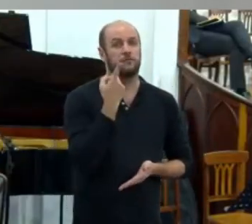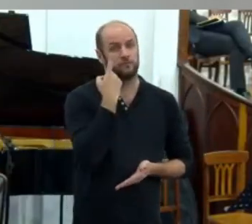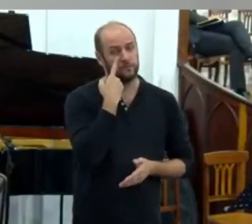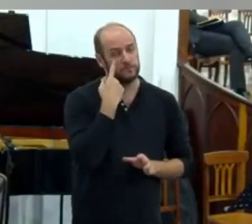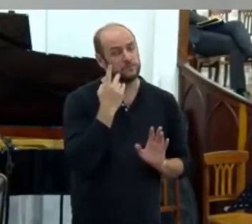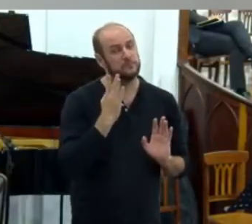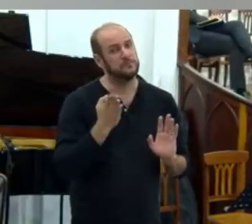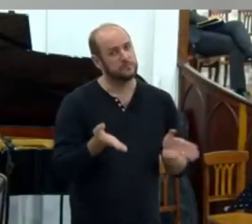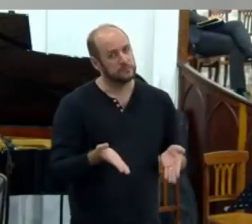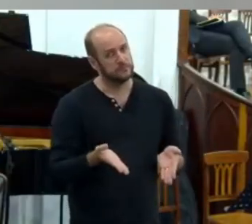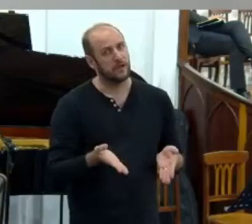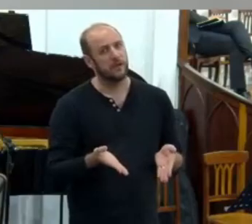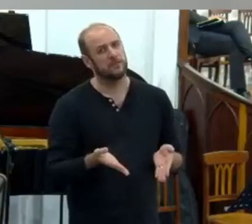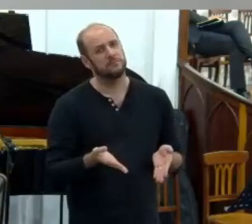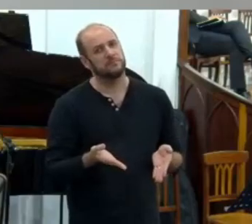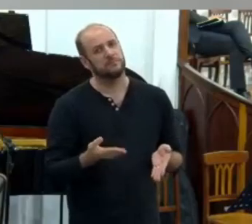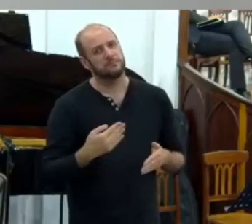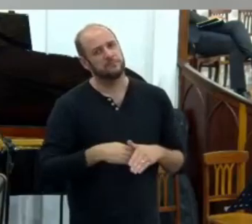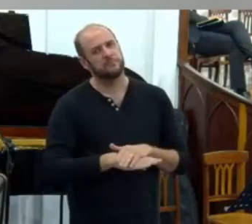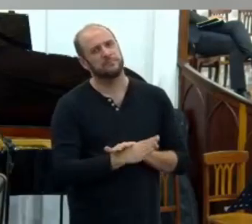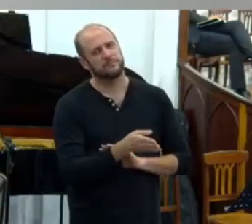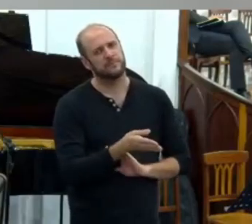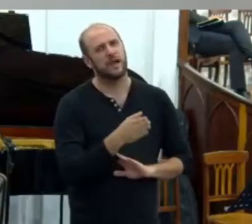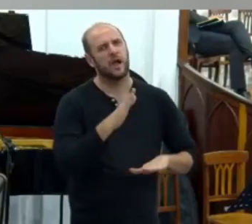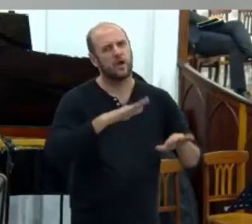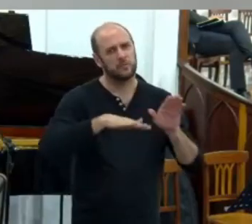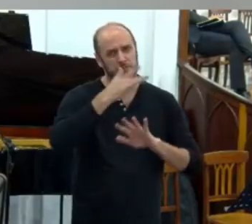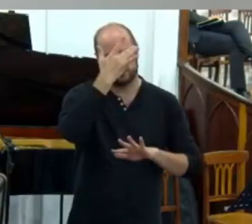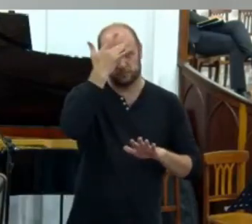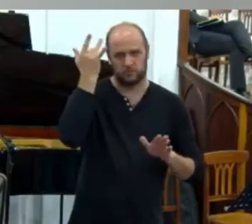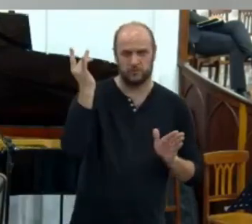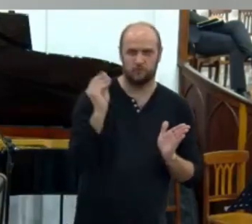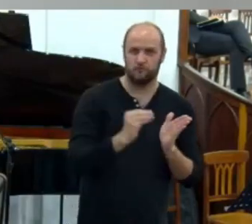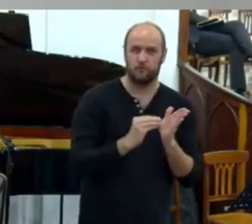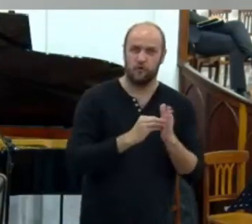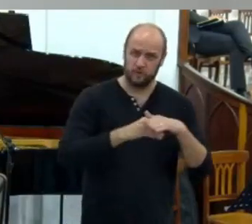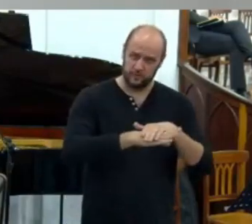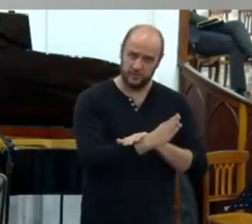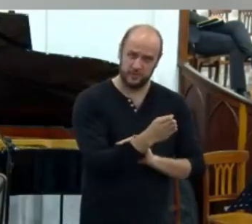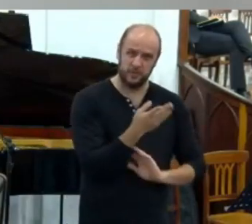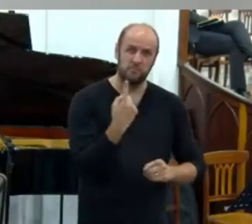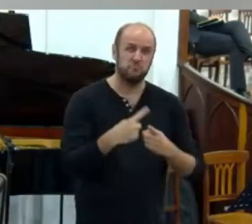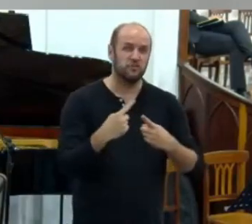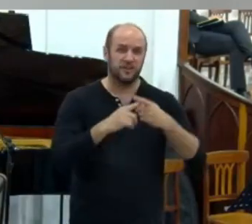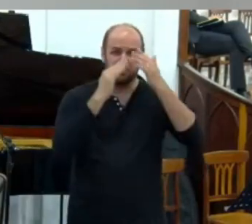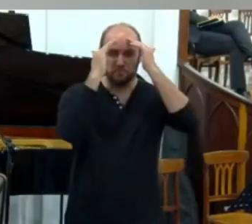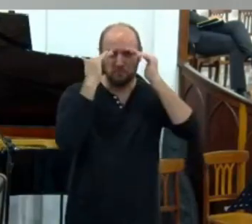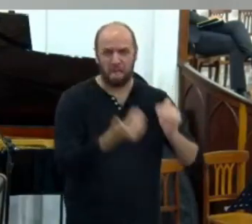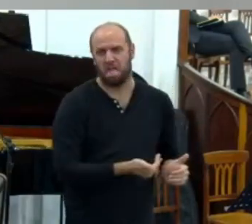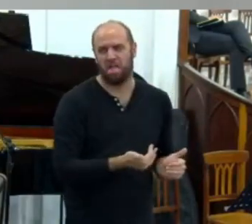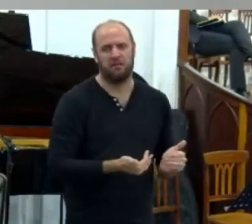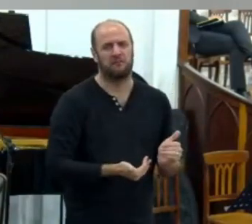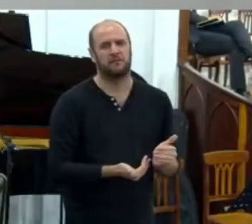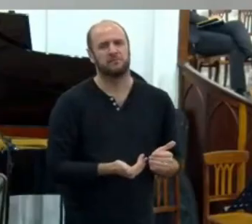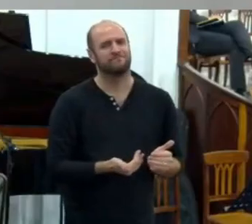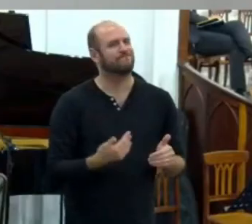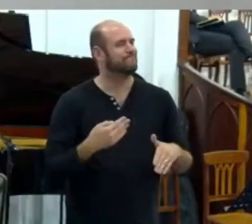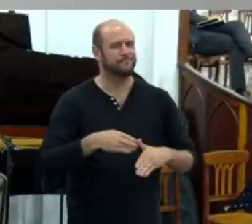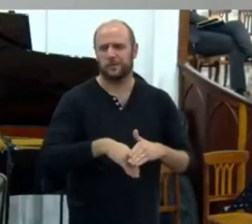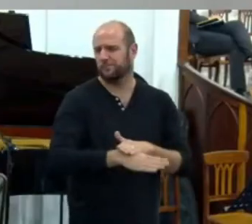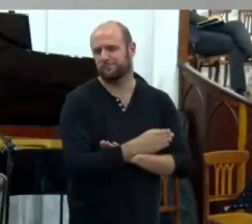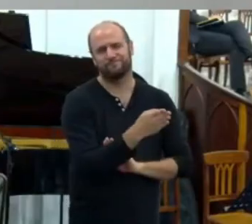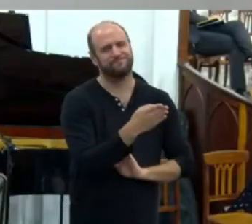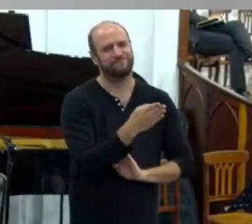portanto, que resta entrarem alguns naquele descanso, e que por causa da desobediência não